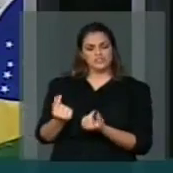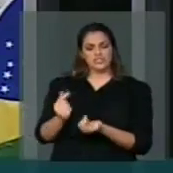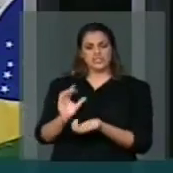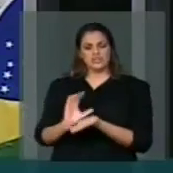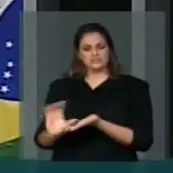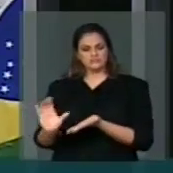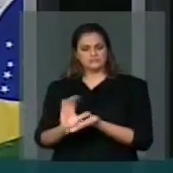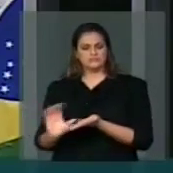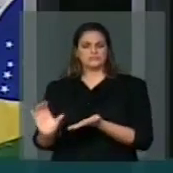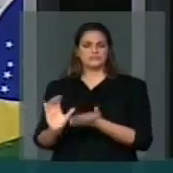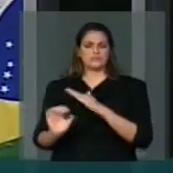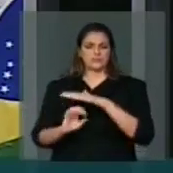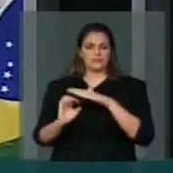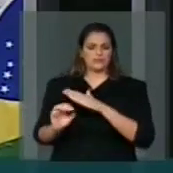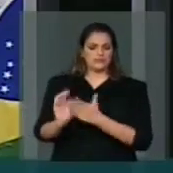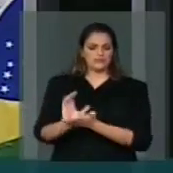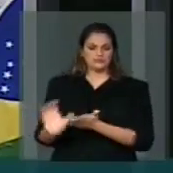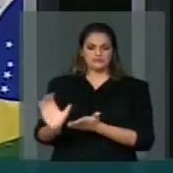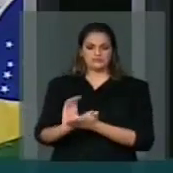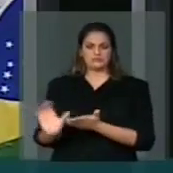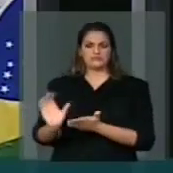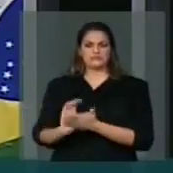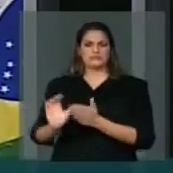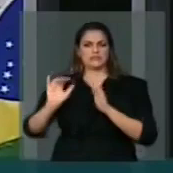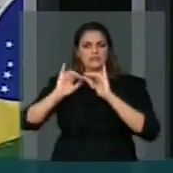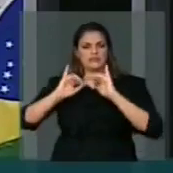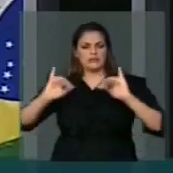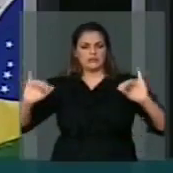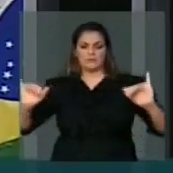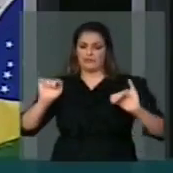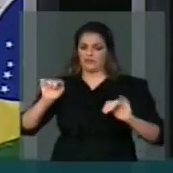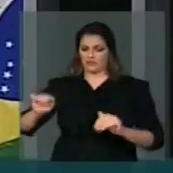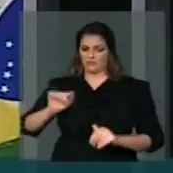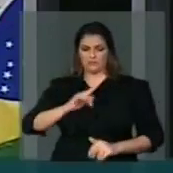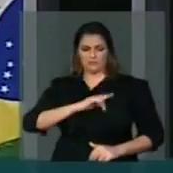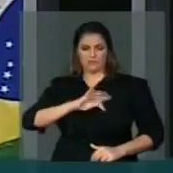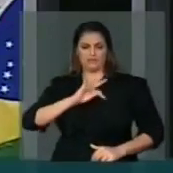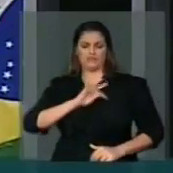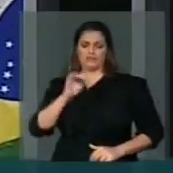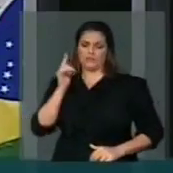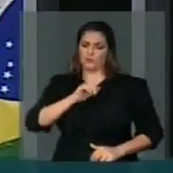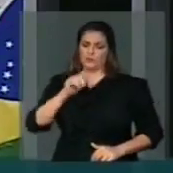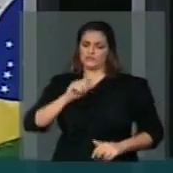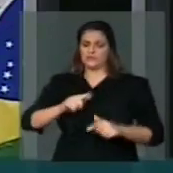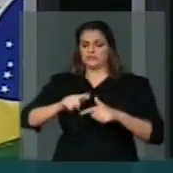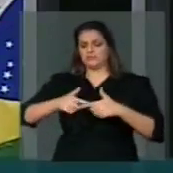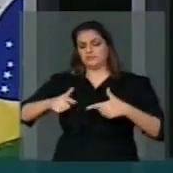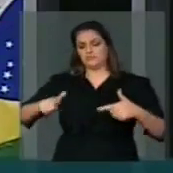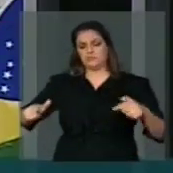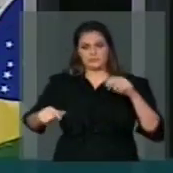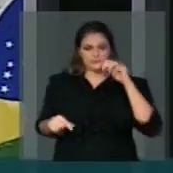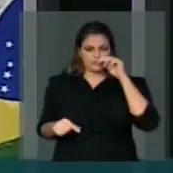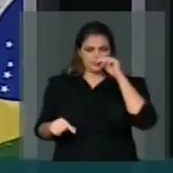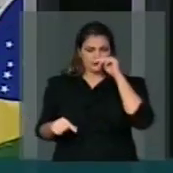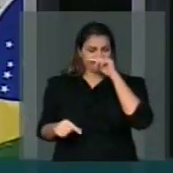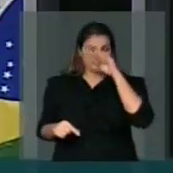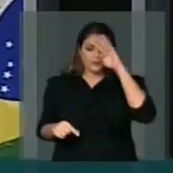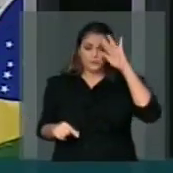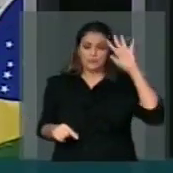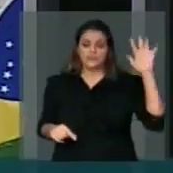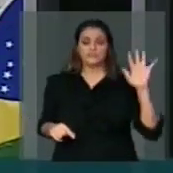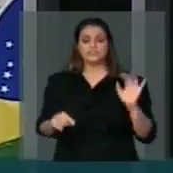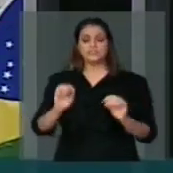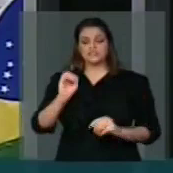e foi um sucesso que eles cresceram. Vossa Excelência imagina quando se começar a